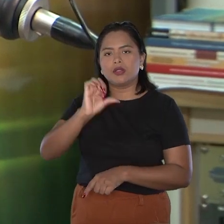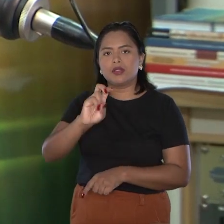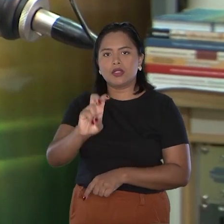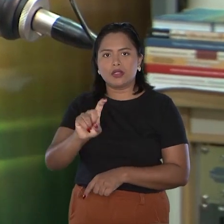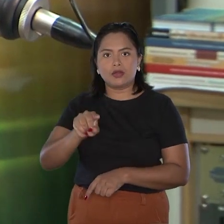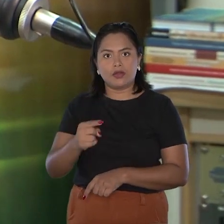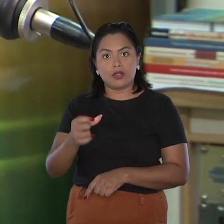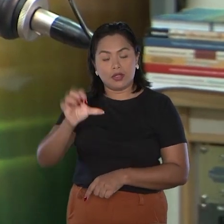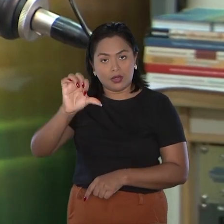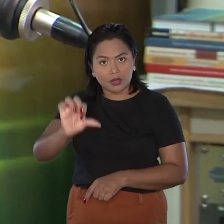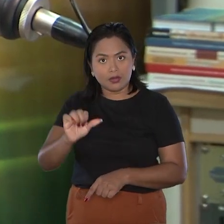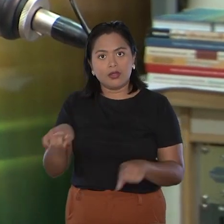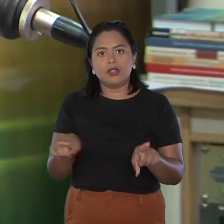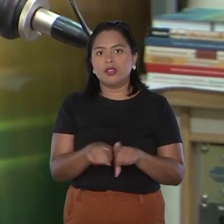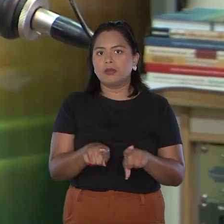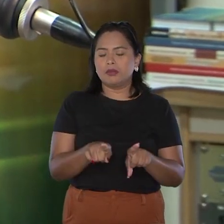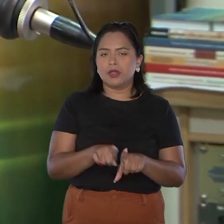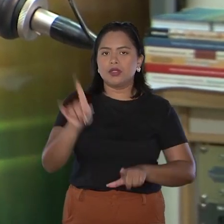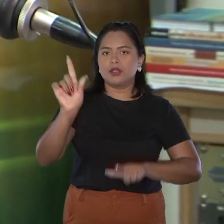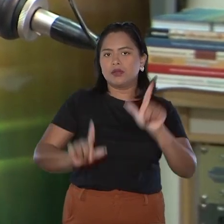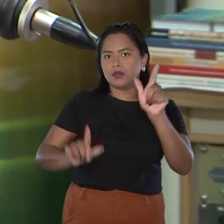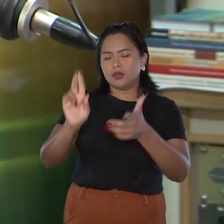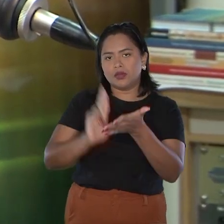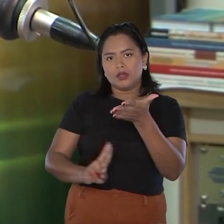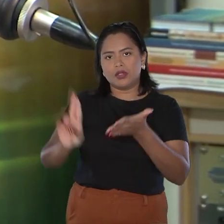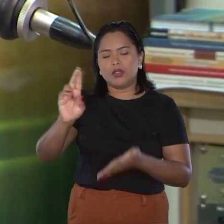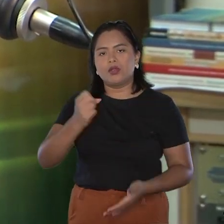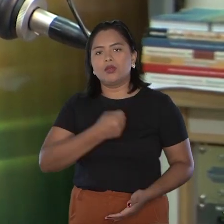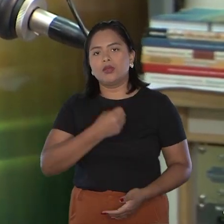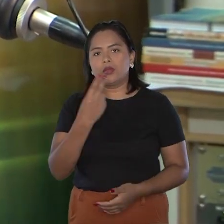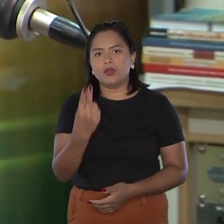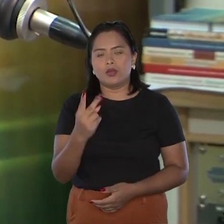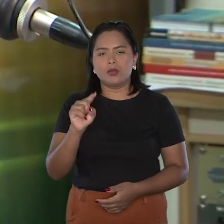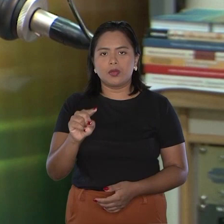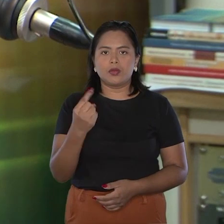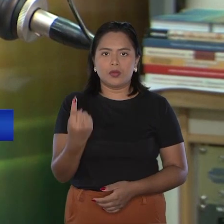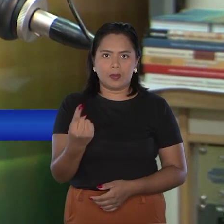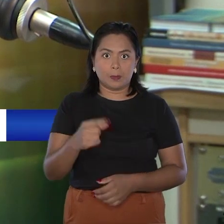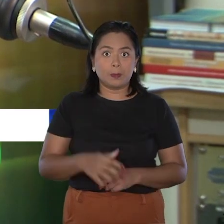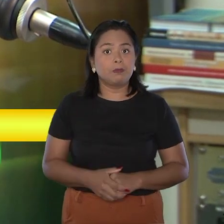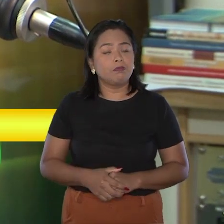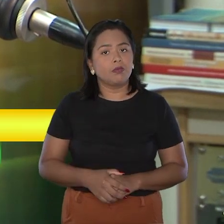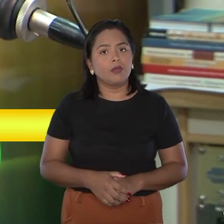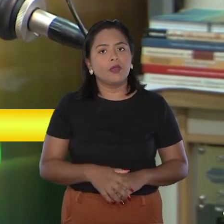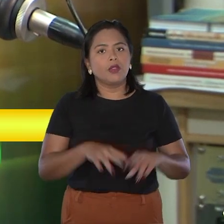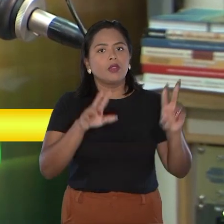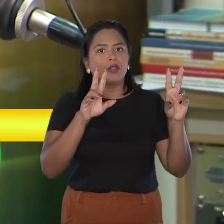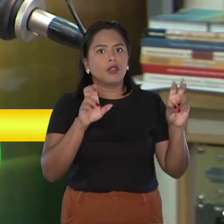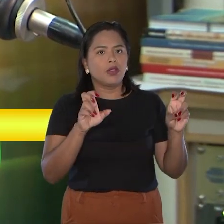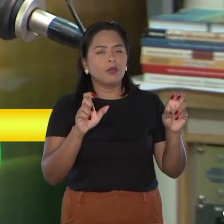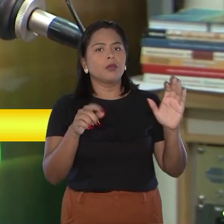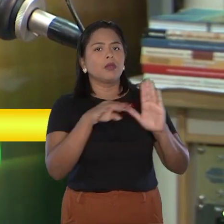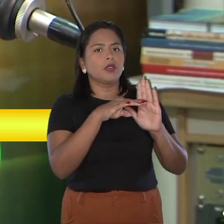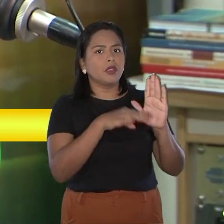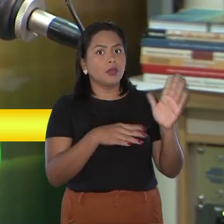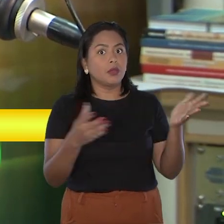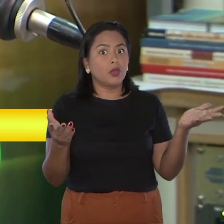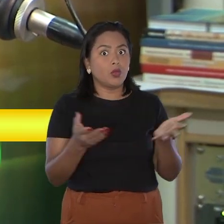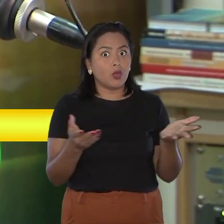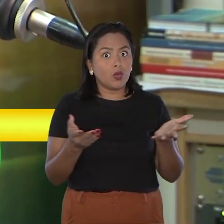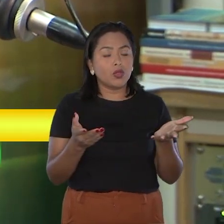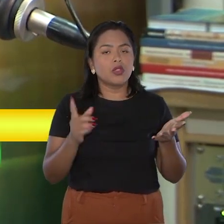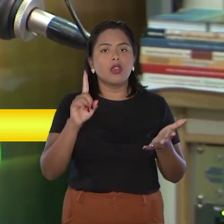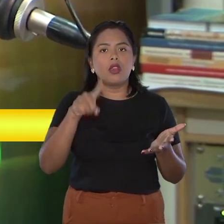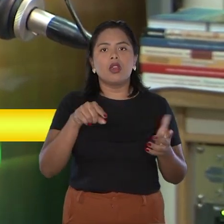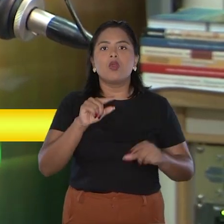95,9 FM e pela TV Universitária canal 2.1 no assunto a gestão de hoje vamos falar sobre um assunto muito